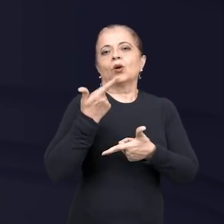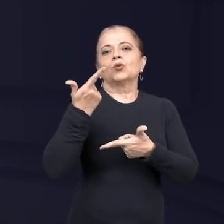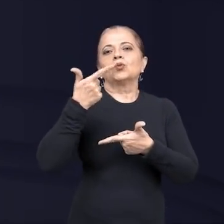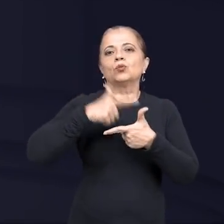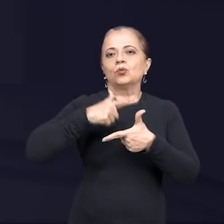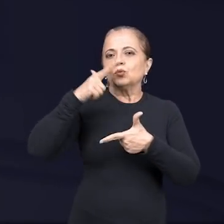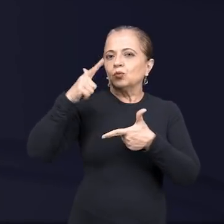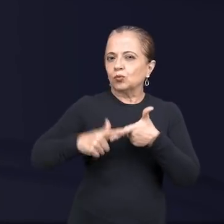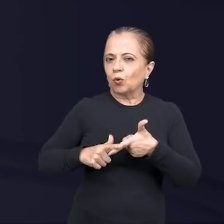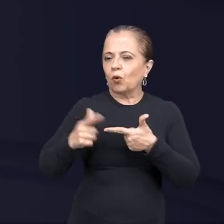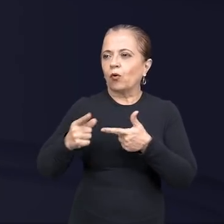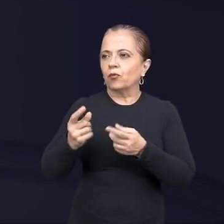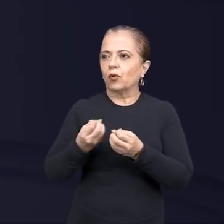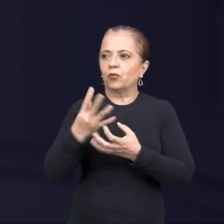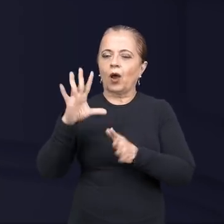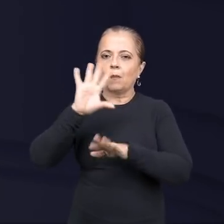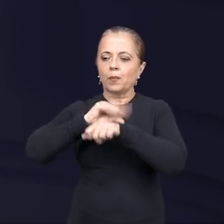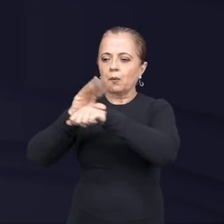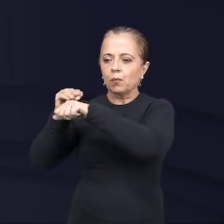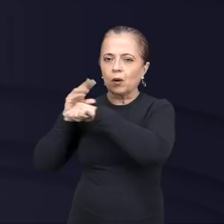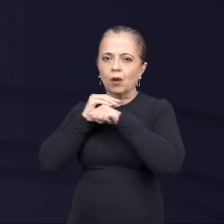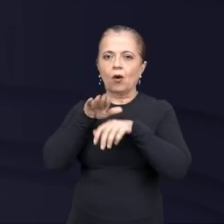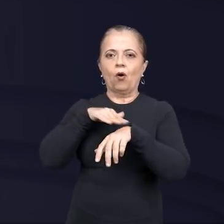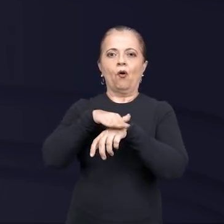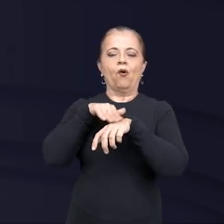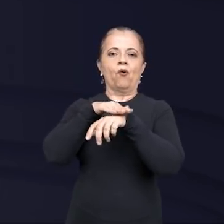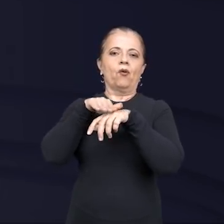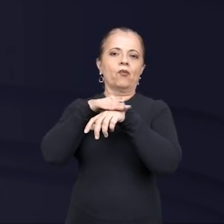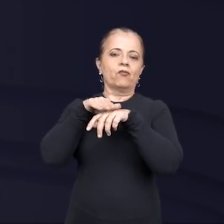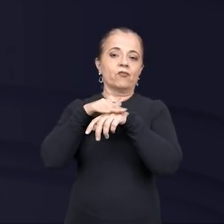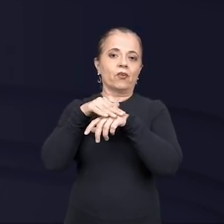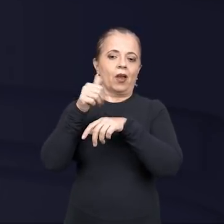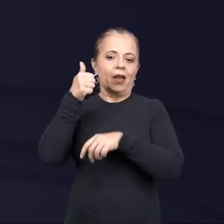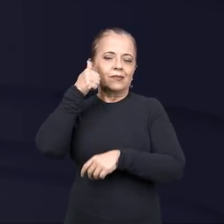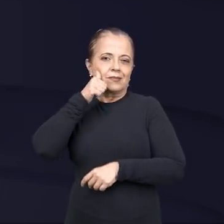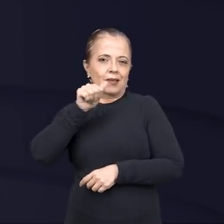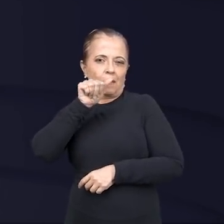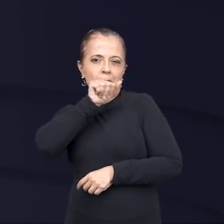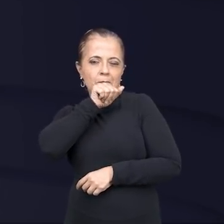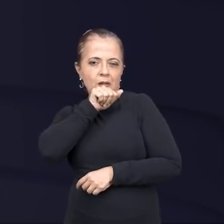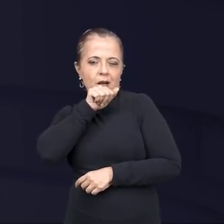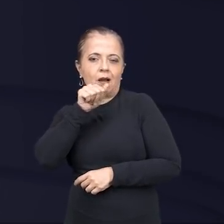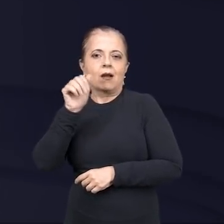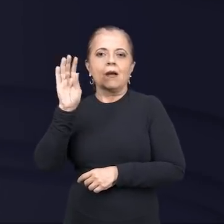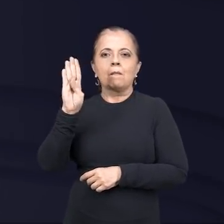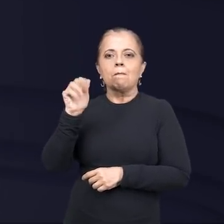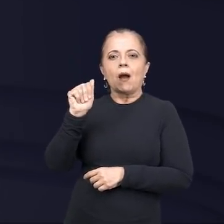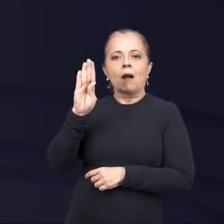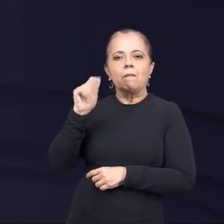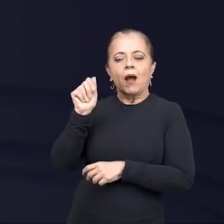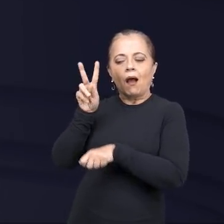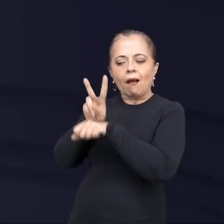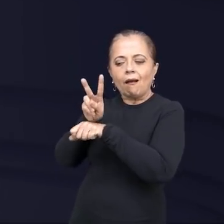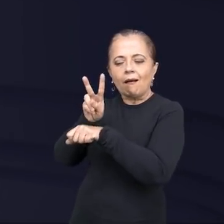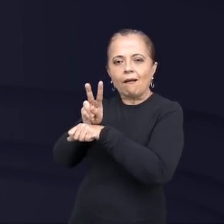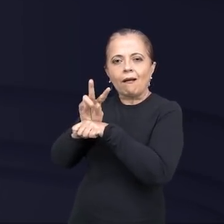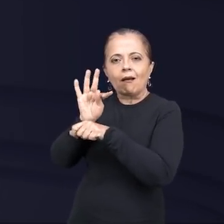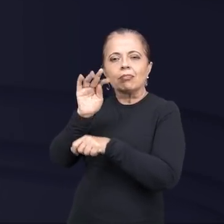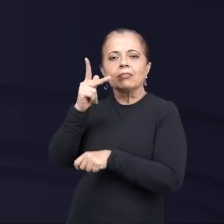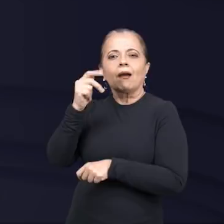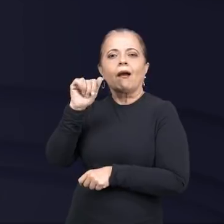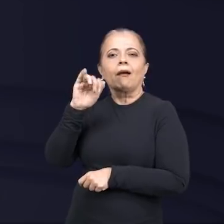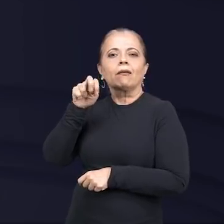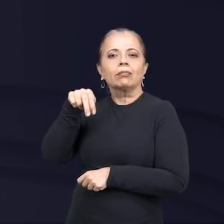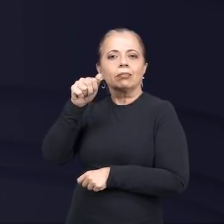consegue reconstituir prints de conversas entre a investigada Monique e a babá Tainá, que era a babá do